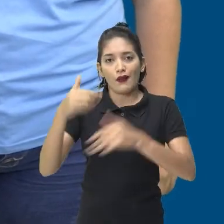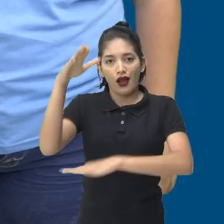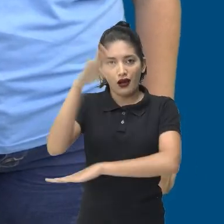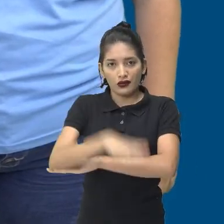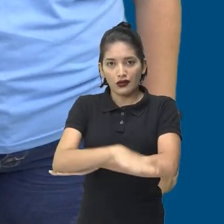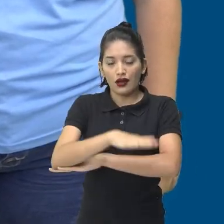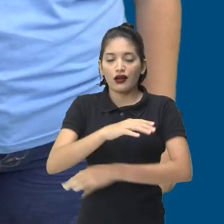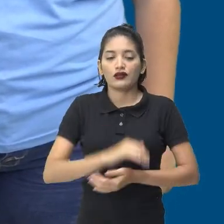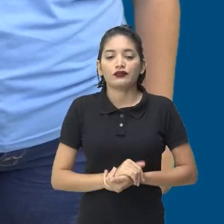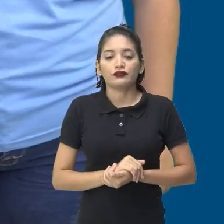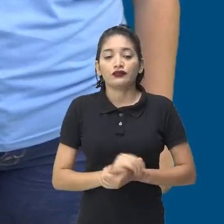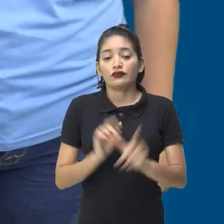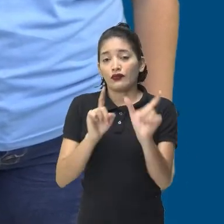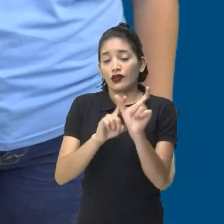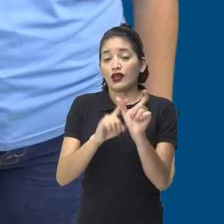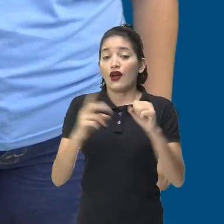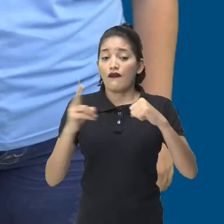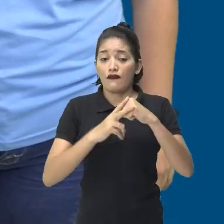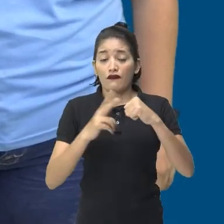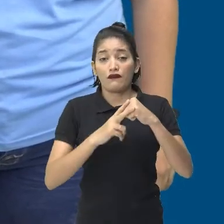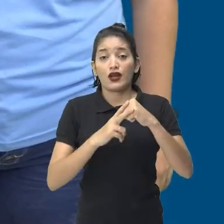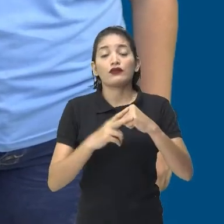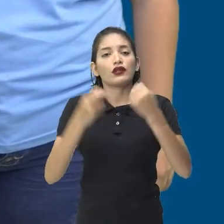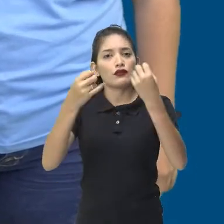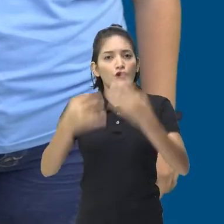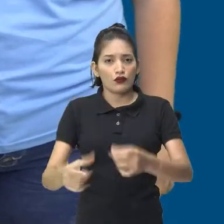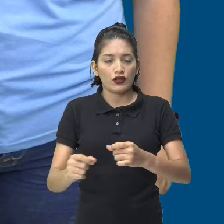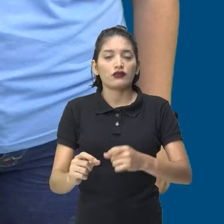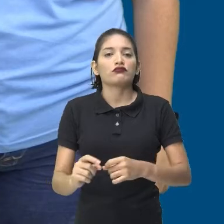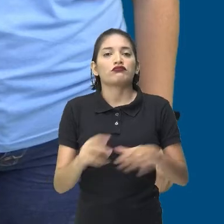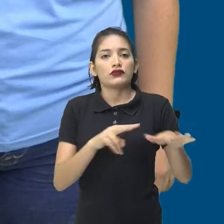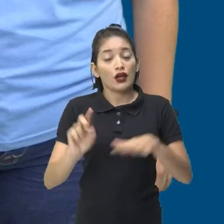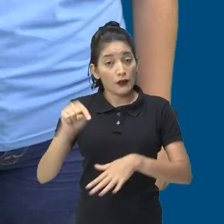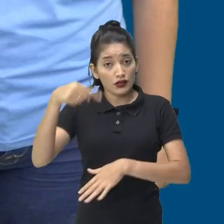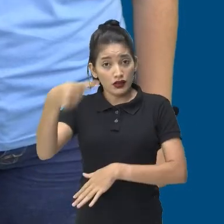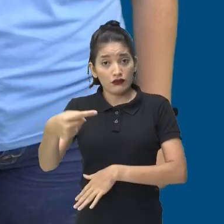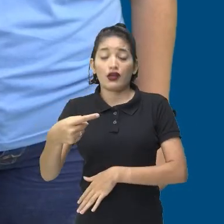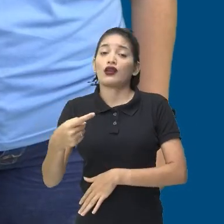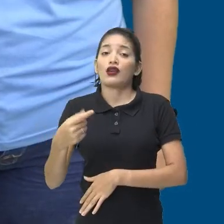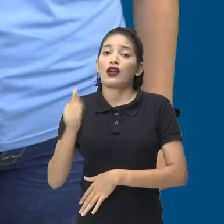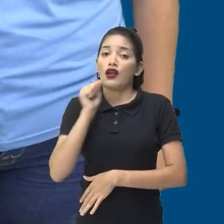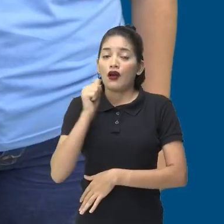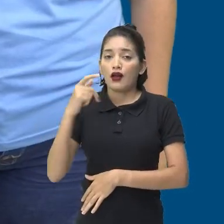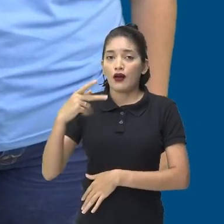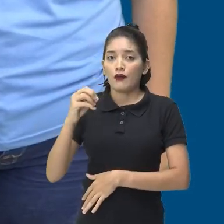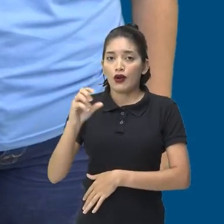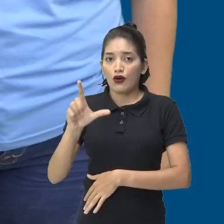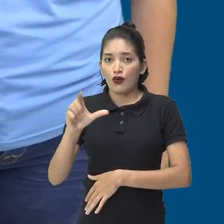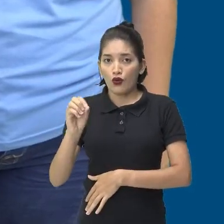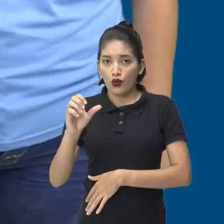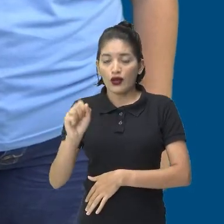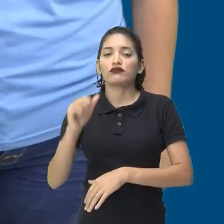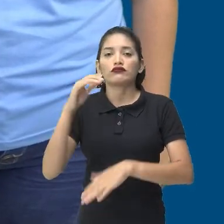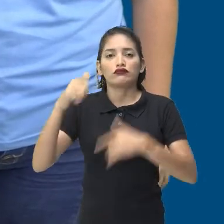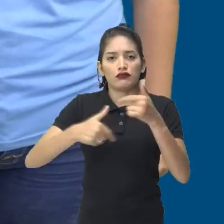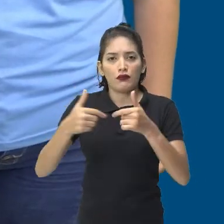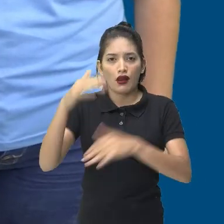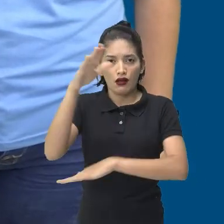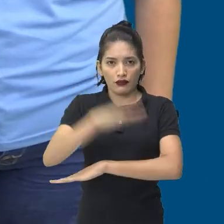tá? Então, o verbo trabalhar, estou dizendo que semana que vem, a Paola trabalhará até tarde, tá